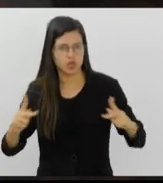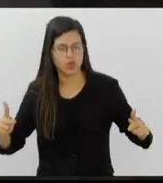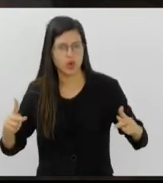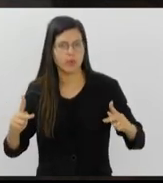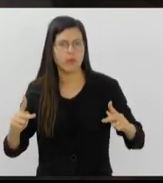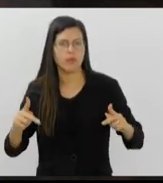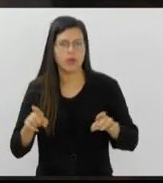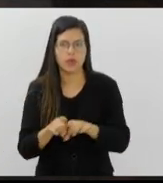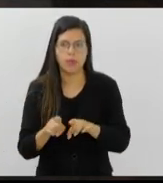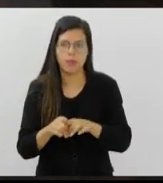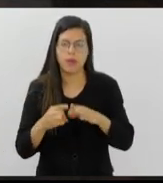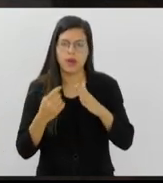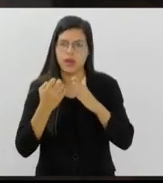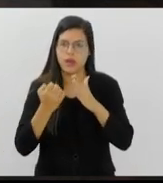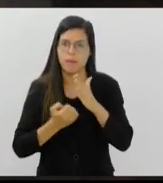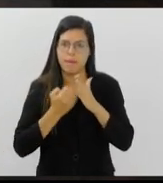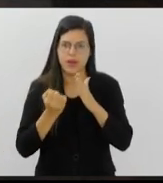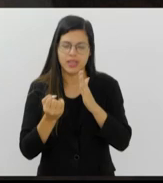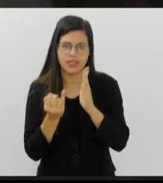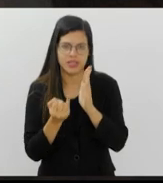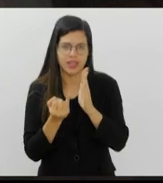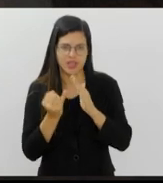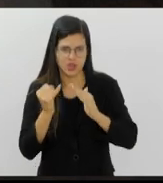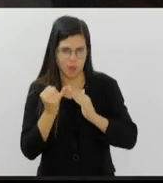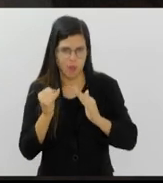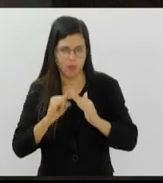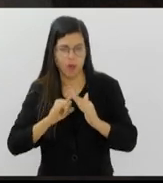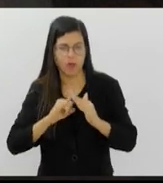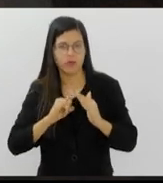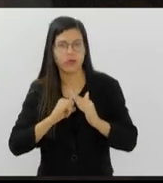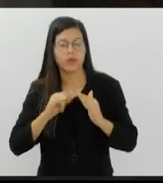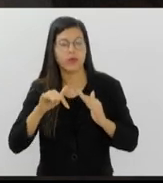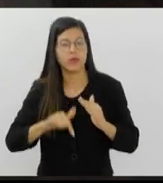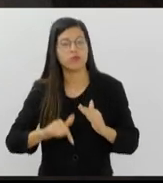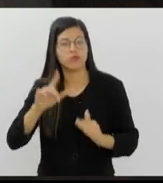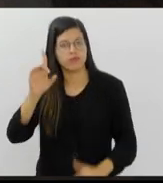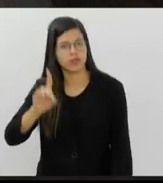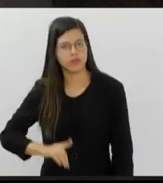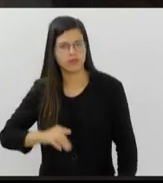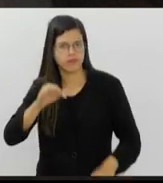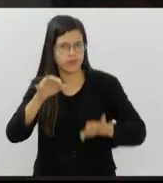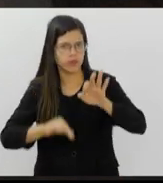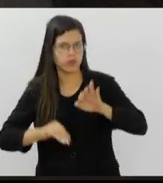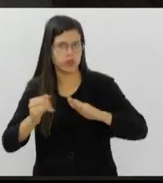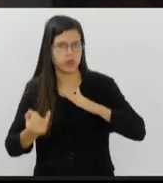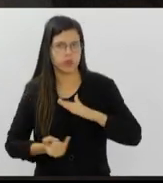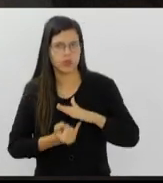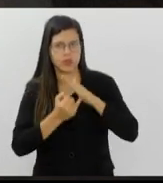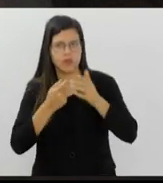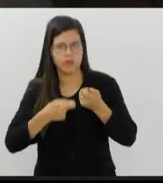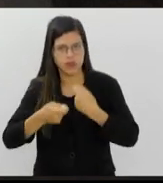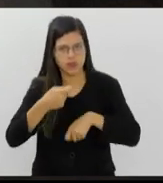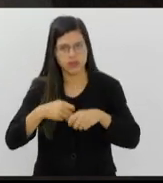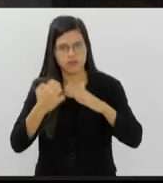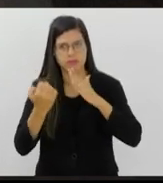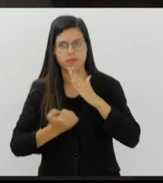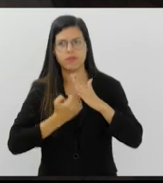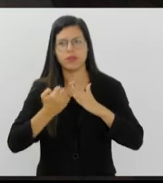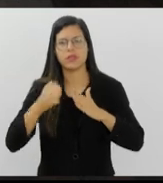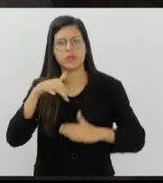empreendimentos imobiliários. Foi diretora jurídica de instituição financeiras e empresas nos segmentos